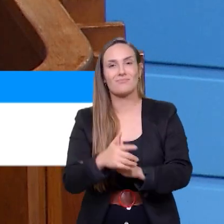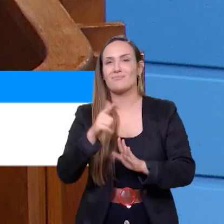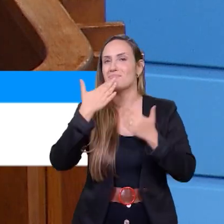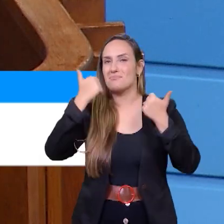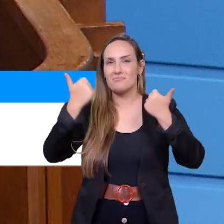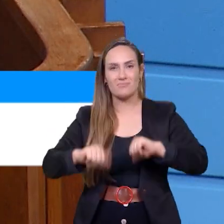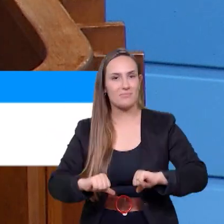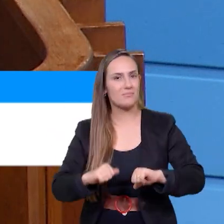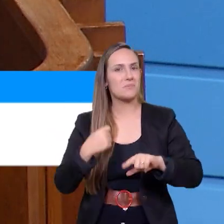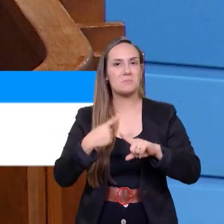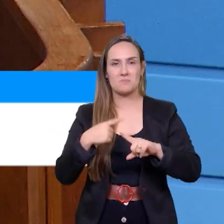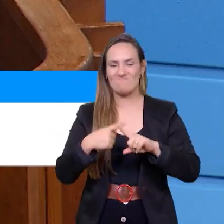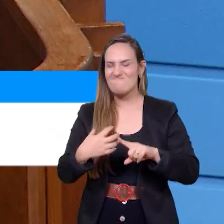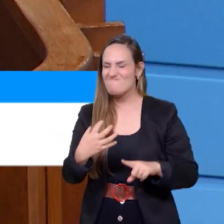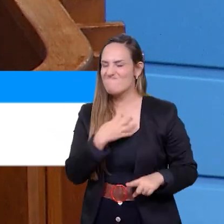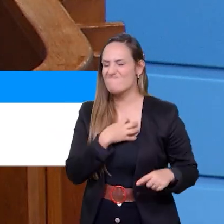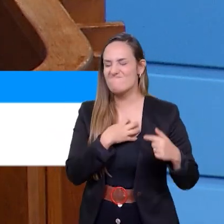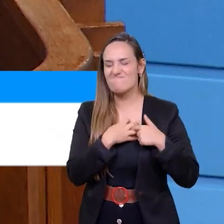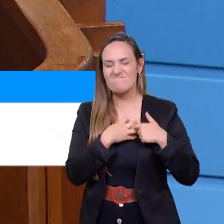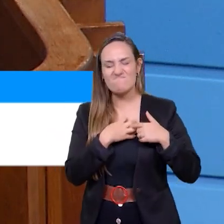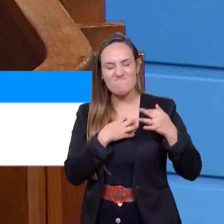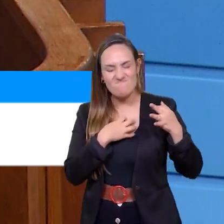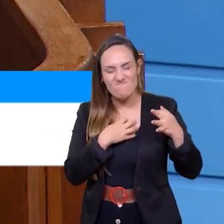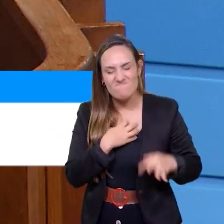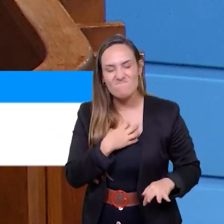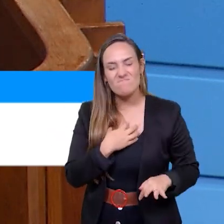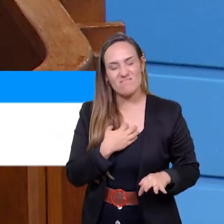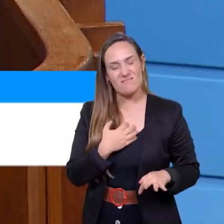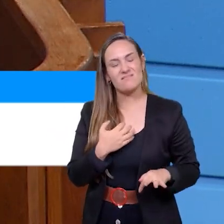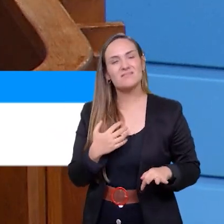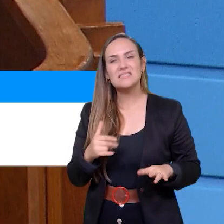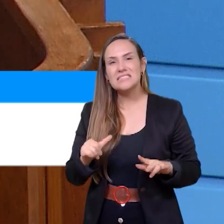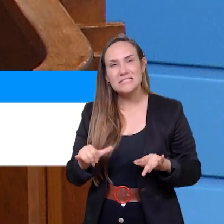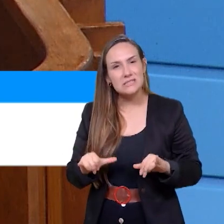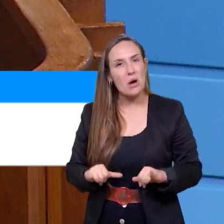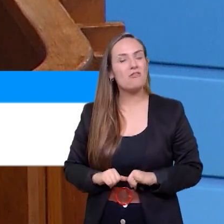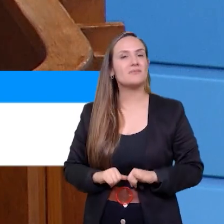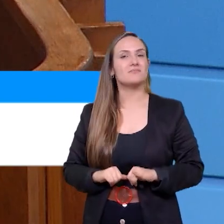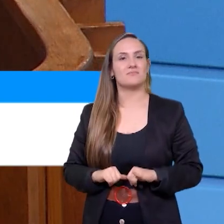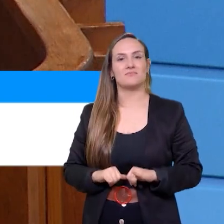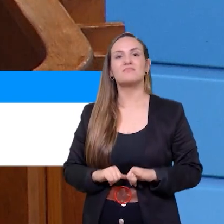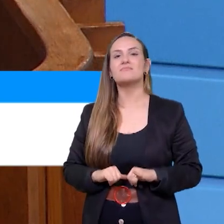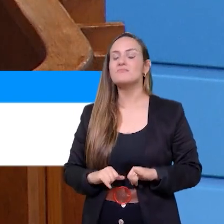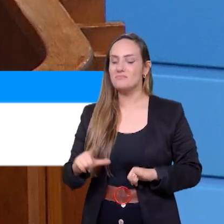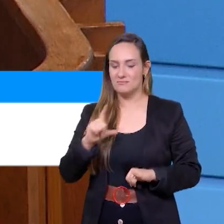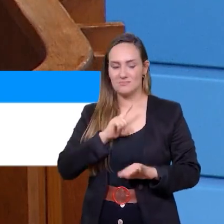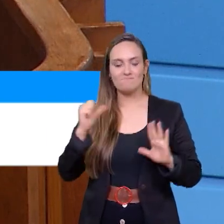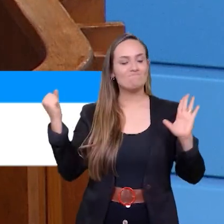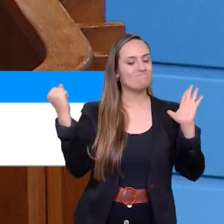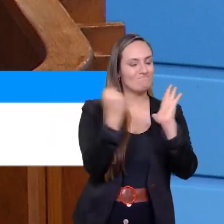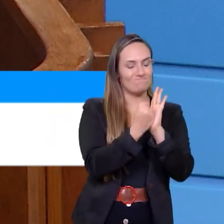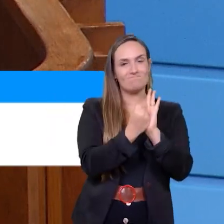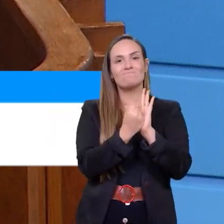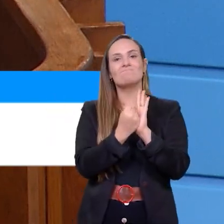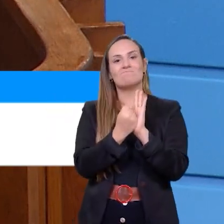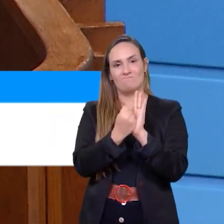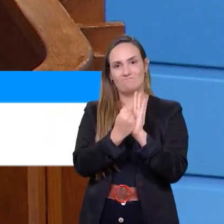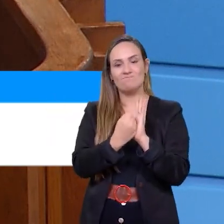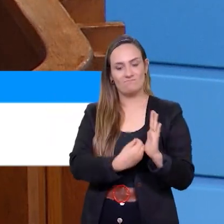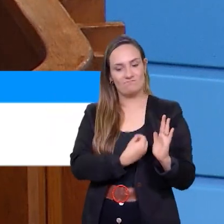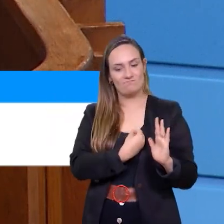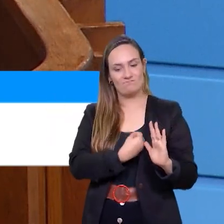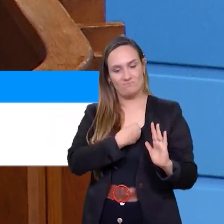existe, porque machuca, porque agride, porque violenta, porque deixa